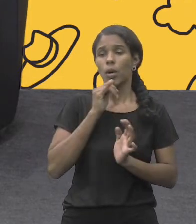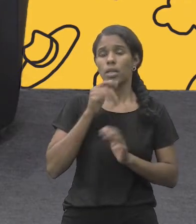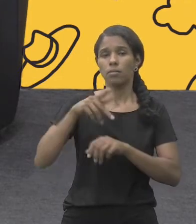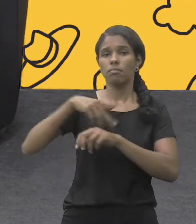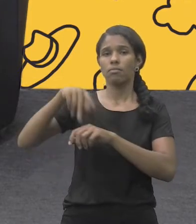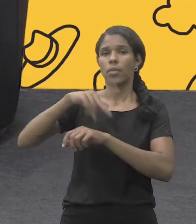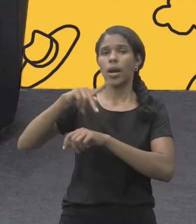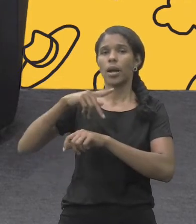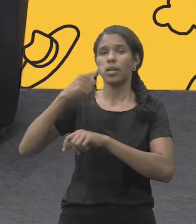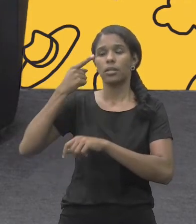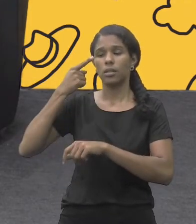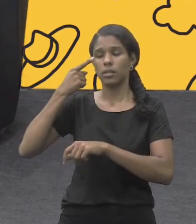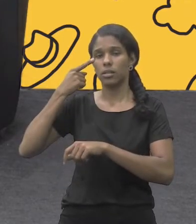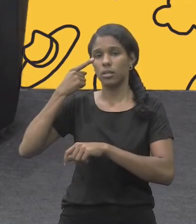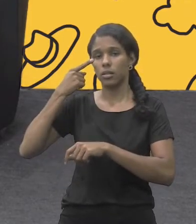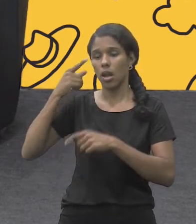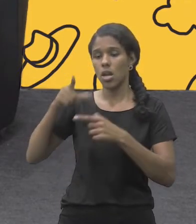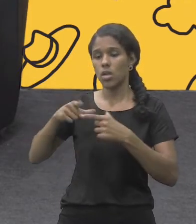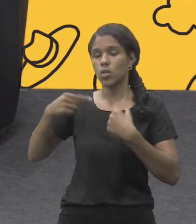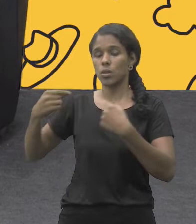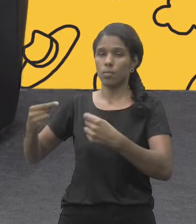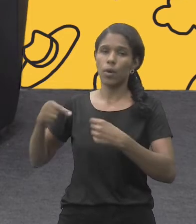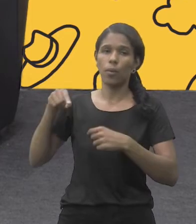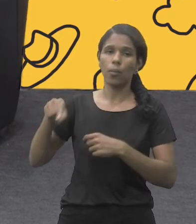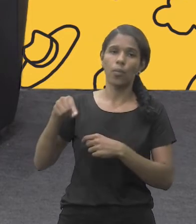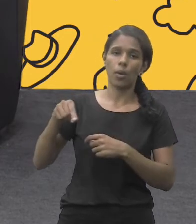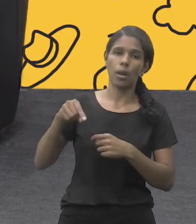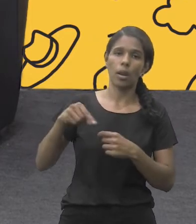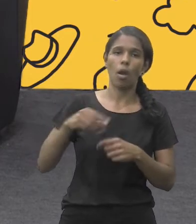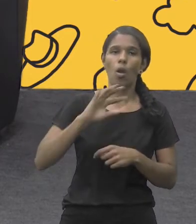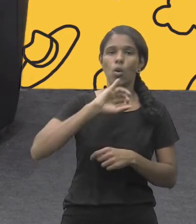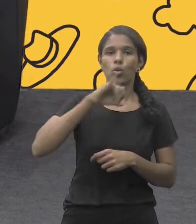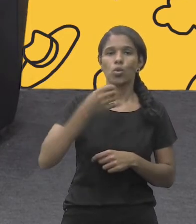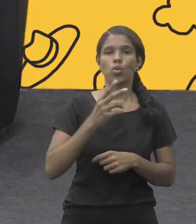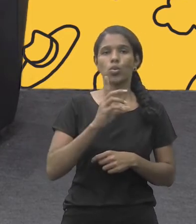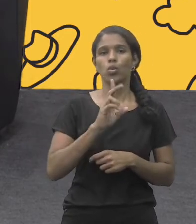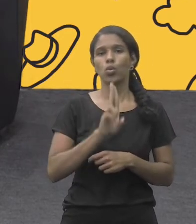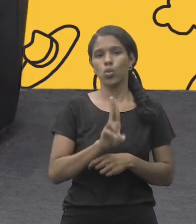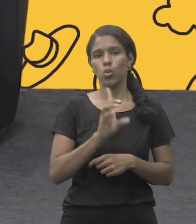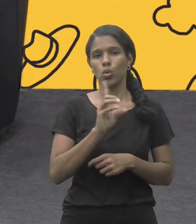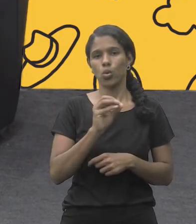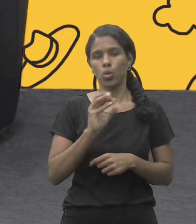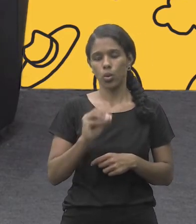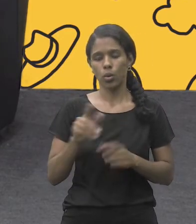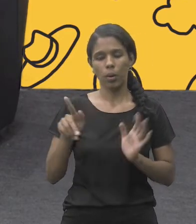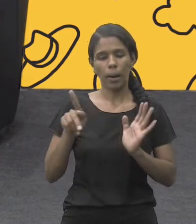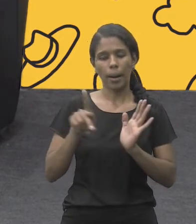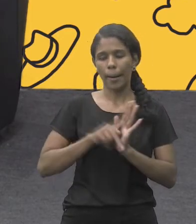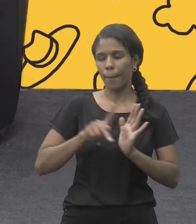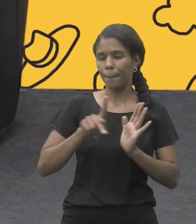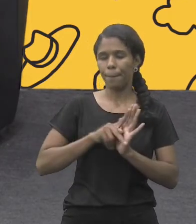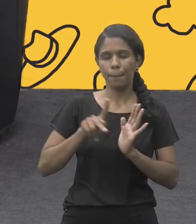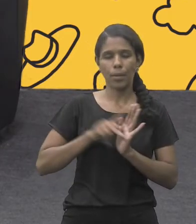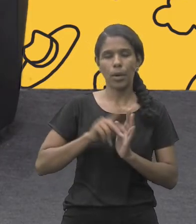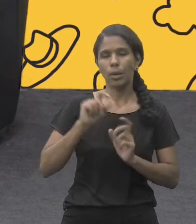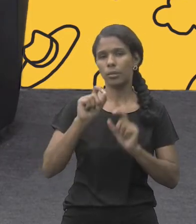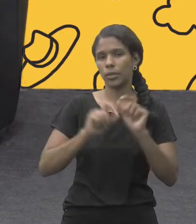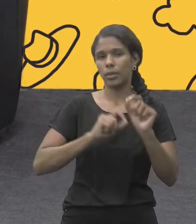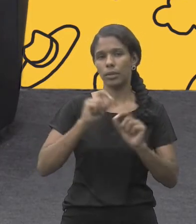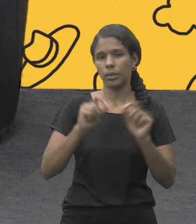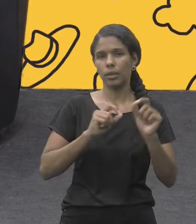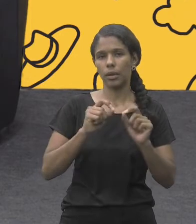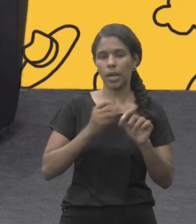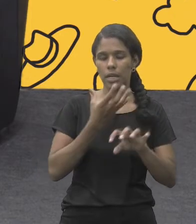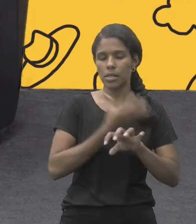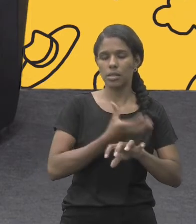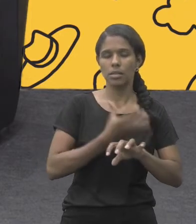falou aí, em relação a brigar em rua, o menino que é muito agressivo, né, aí você a mãe coloca no judô e